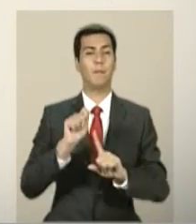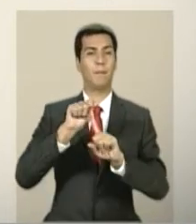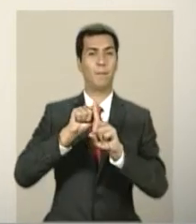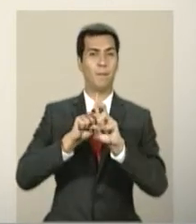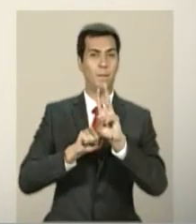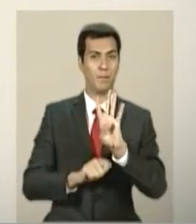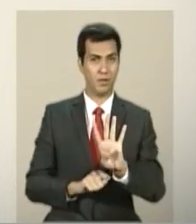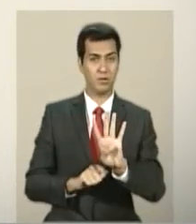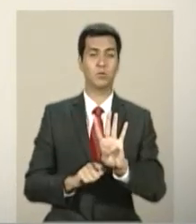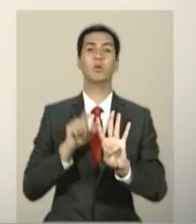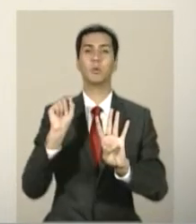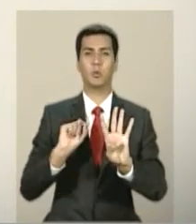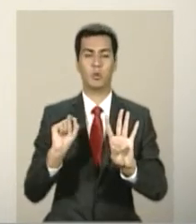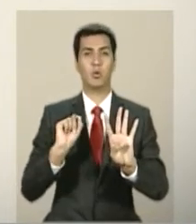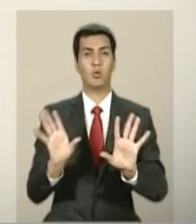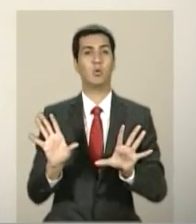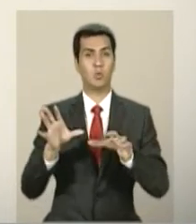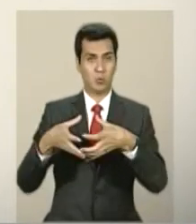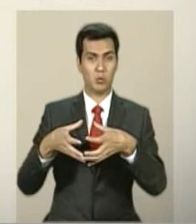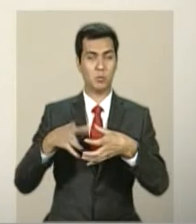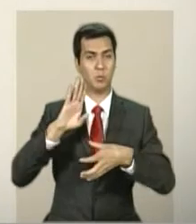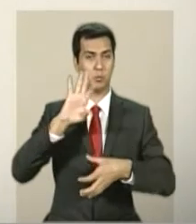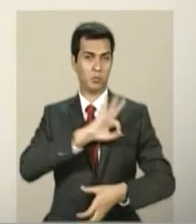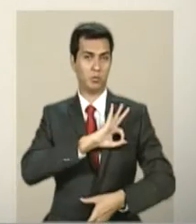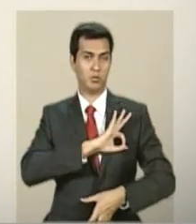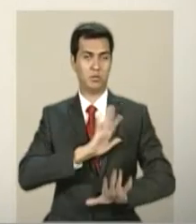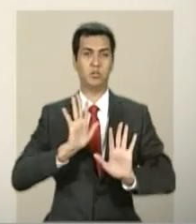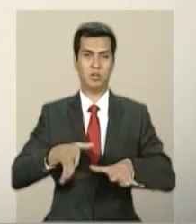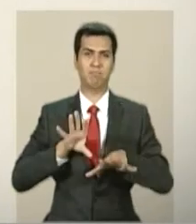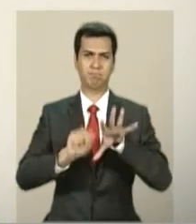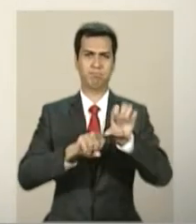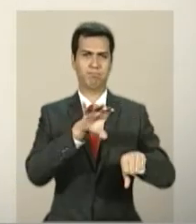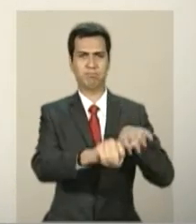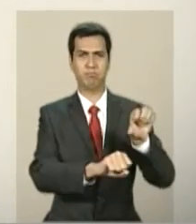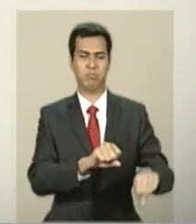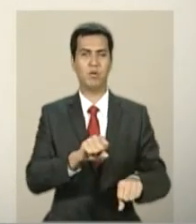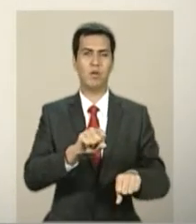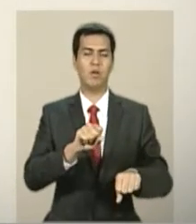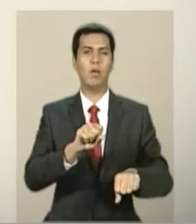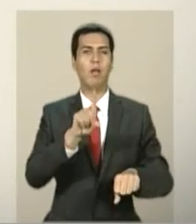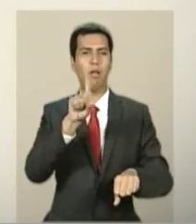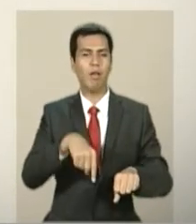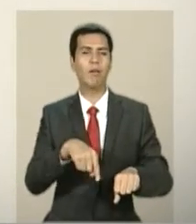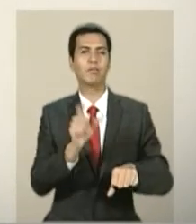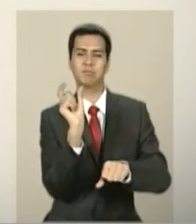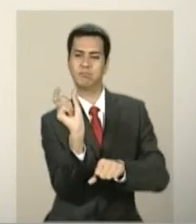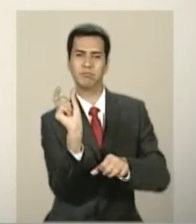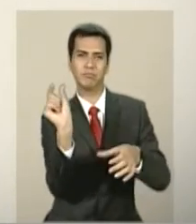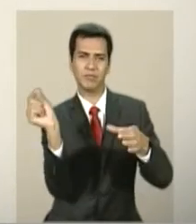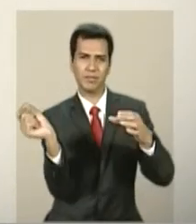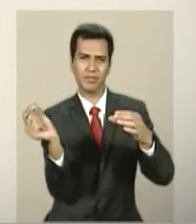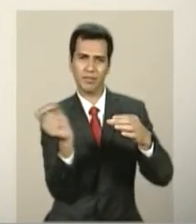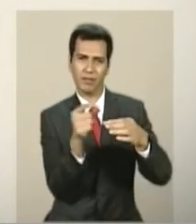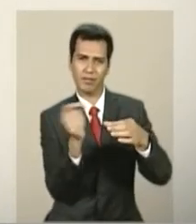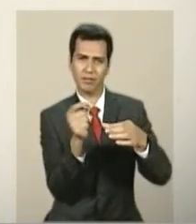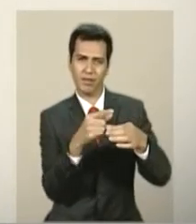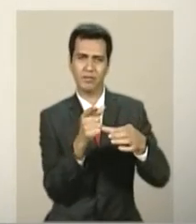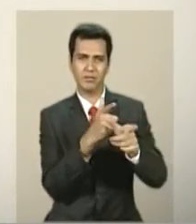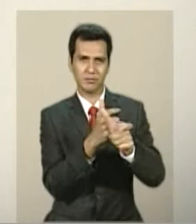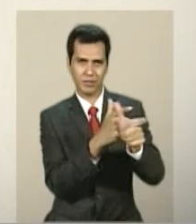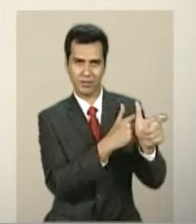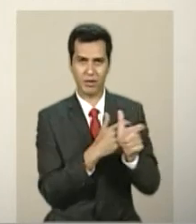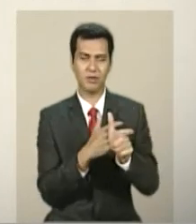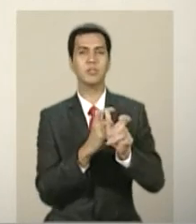prendeu 65 mil munições e 300 armas e além disso Luciano foram